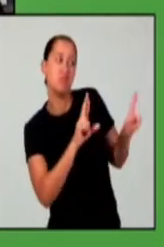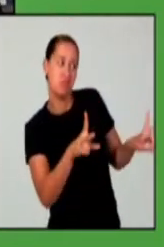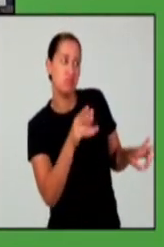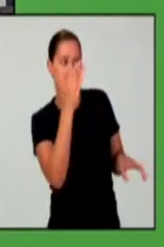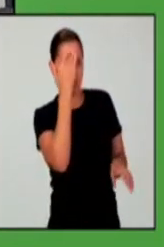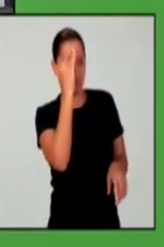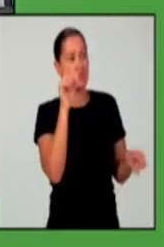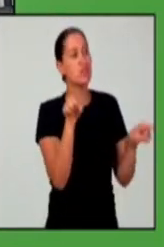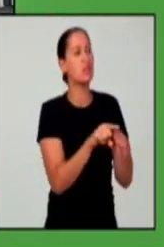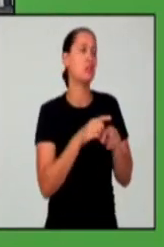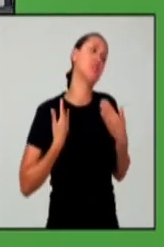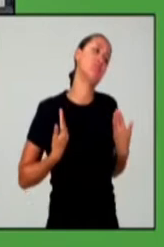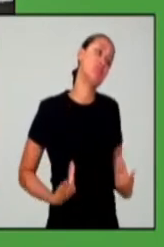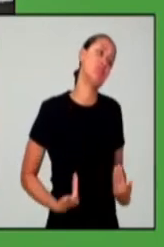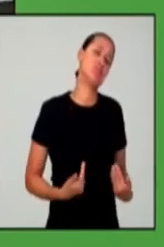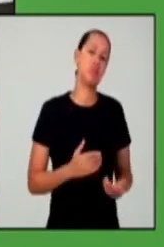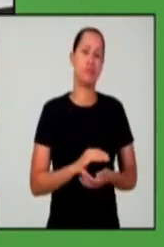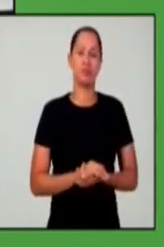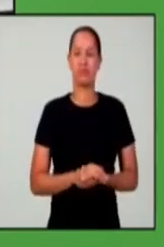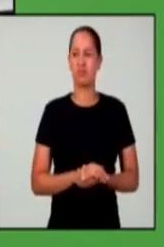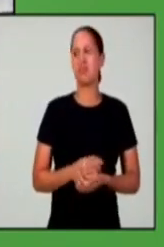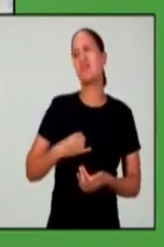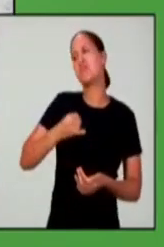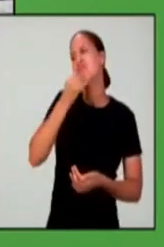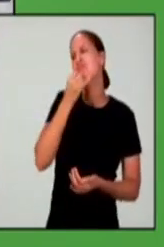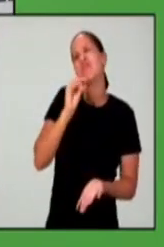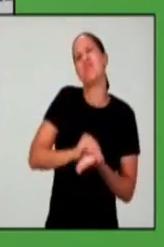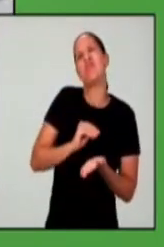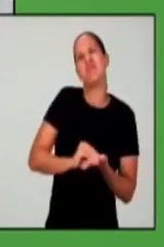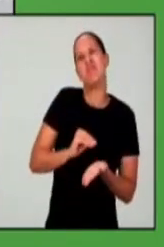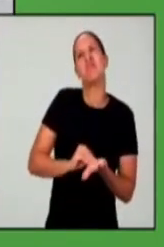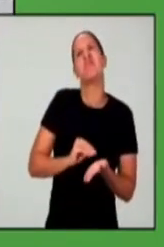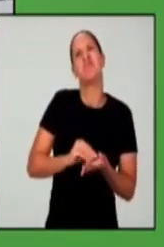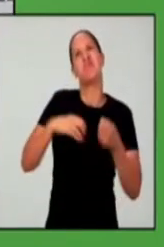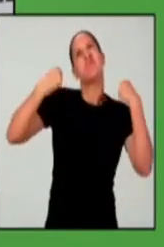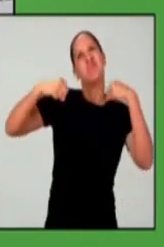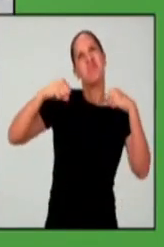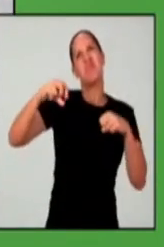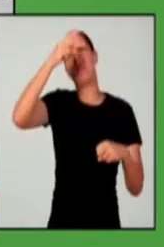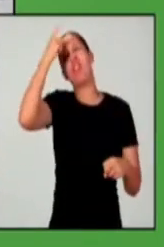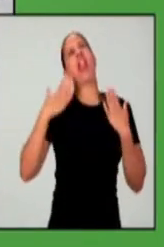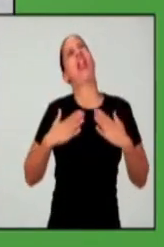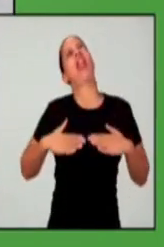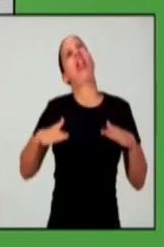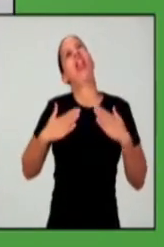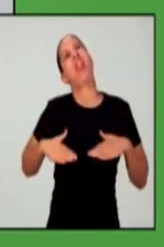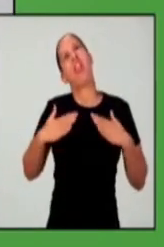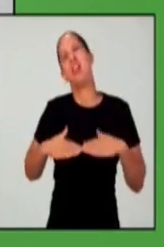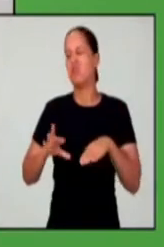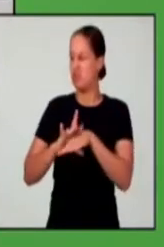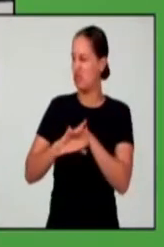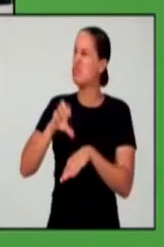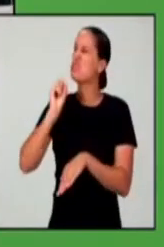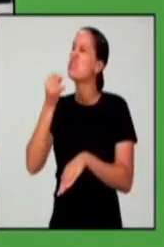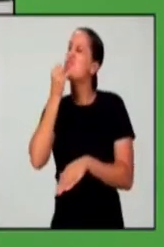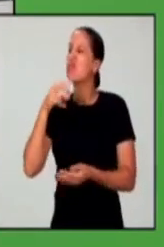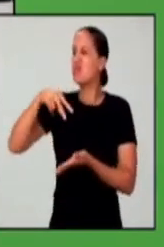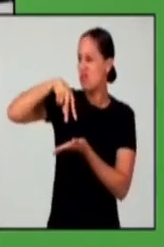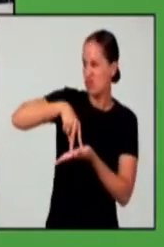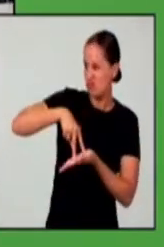menor. E o cansaço. Pessoa que não costuma se exercitar, tem uma vida muito sedentária, e aí quando fica